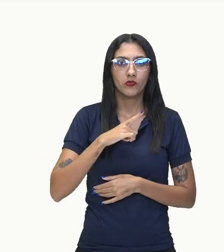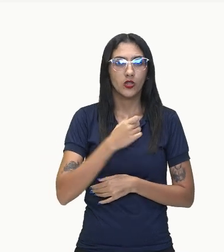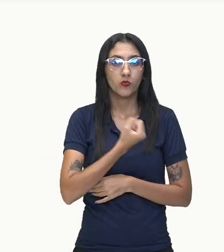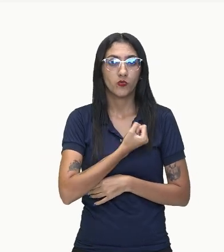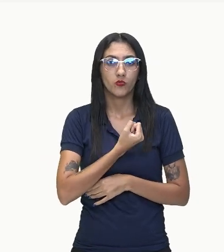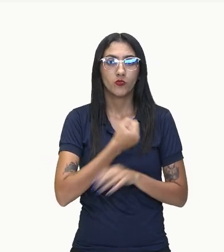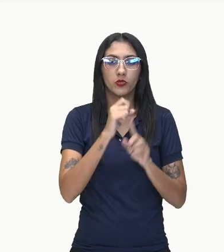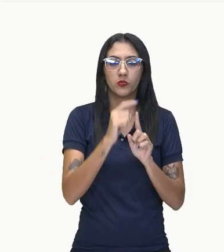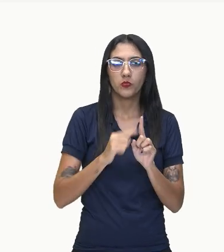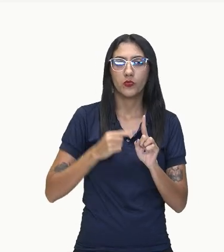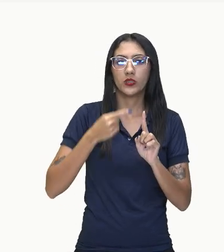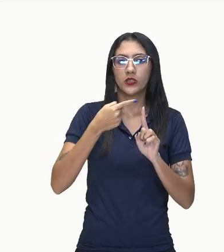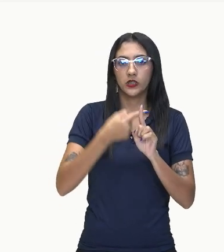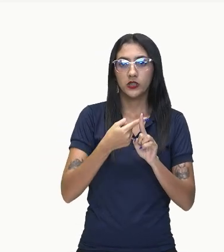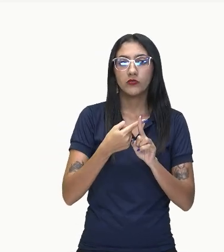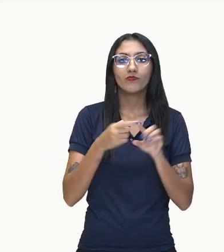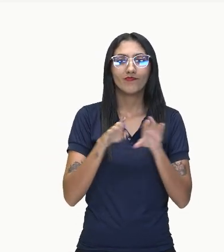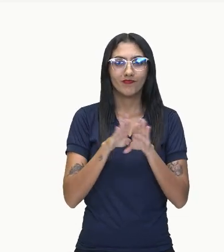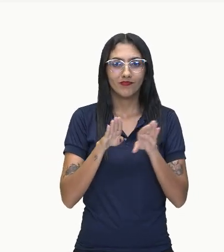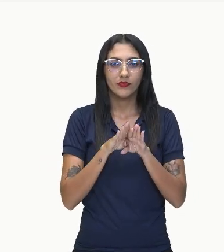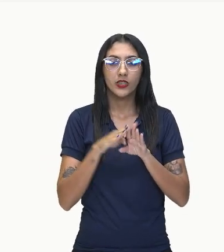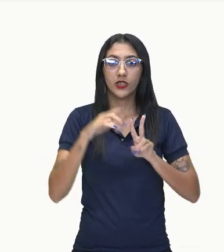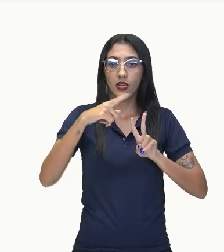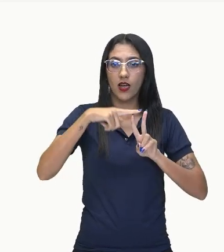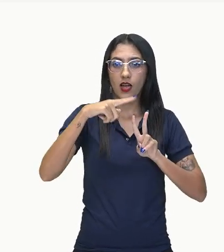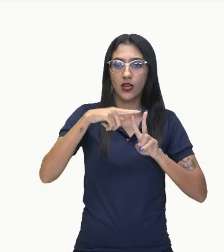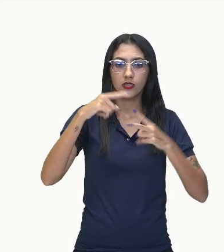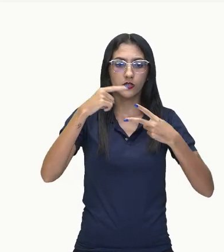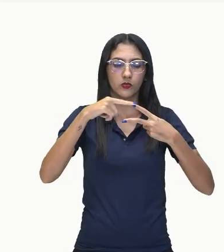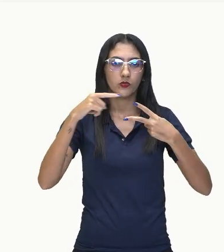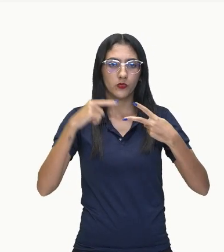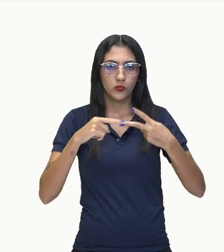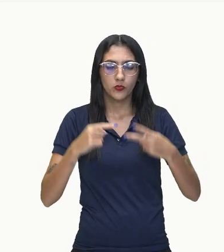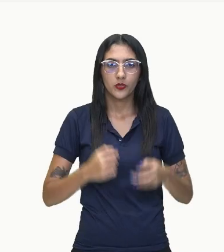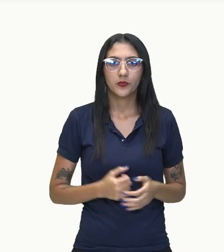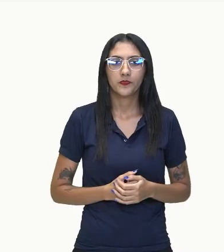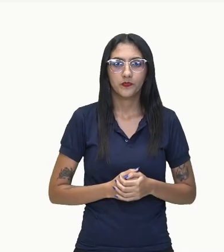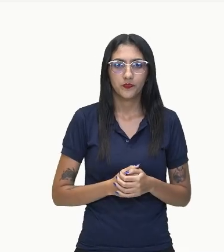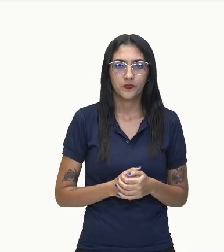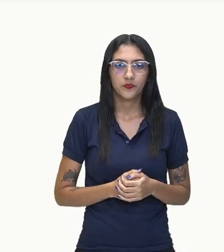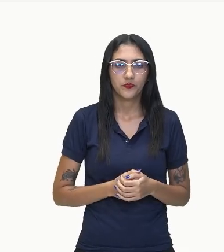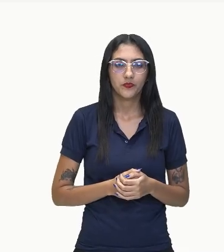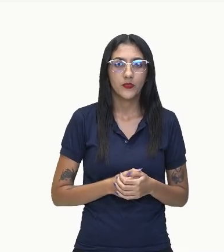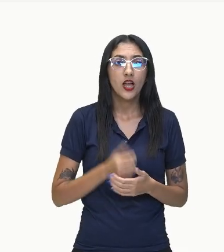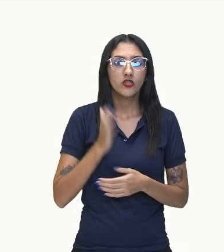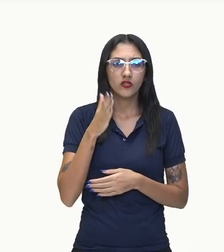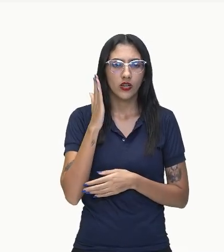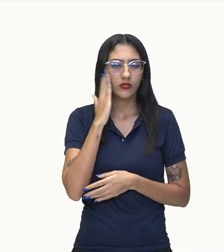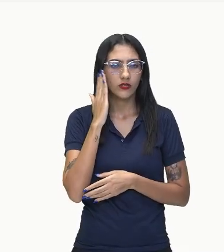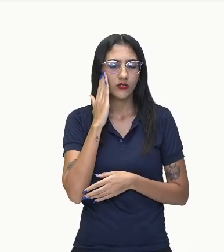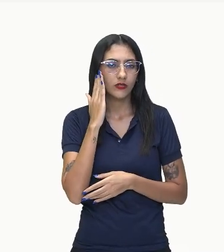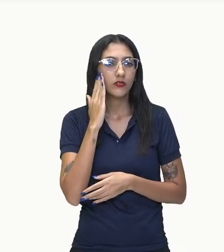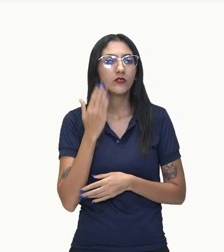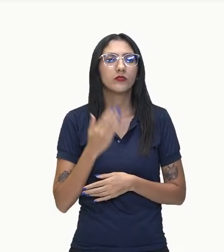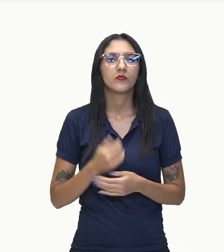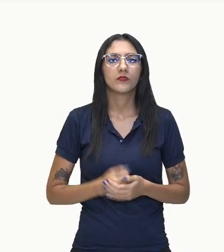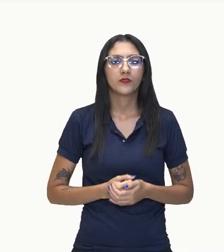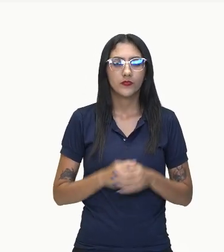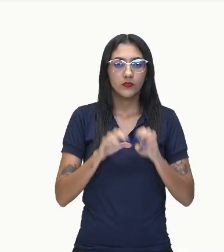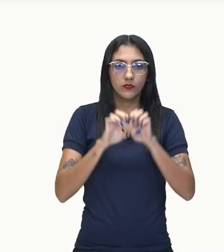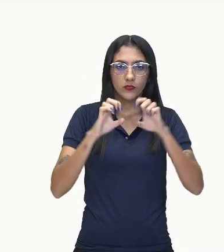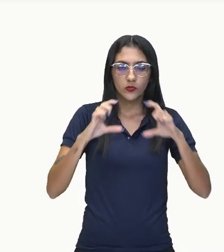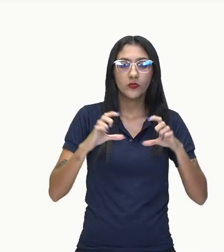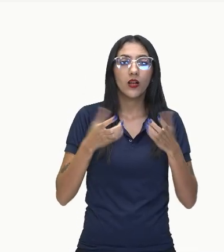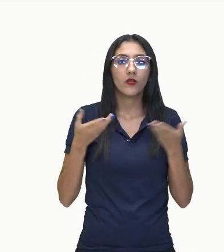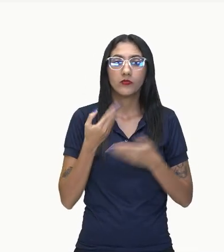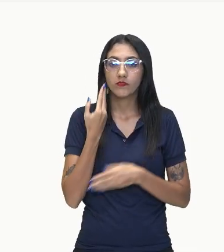ter duas raízes distintas. Já sabemos qual fórmula usar. Substituindo os valores, nós vamos ter que